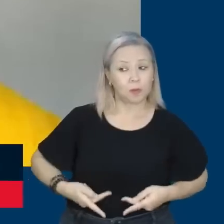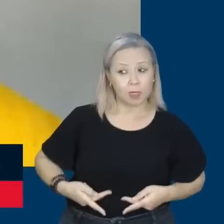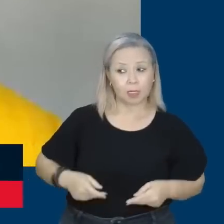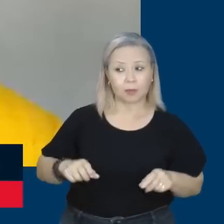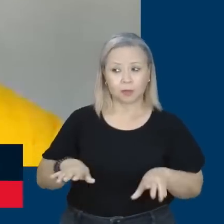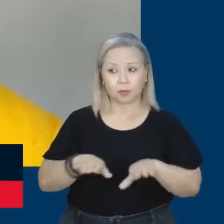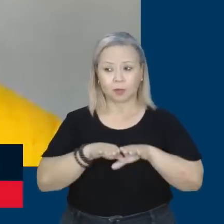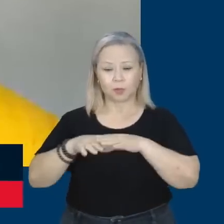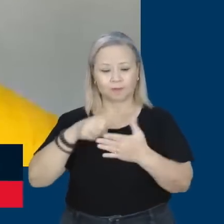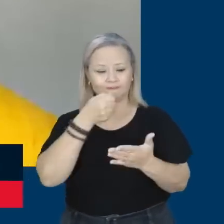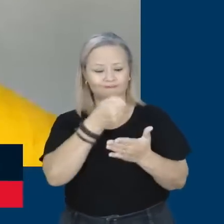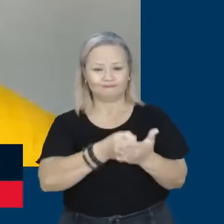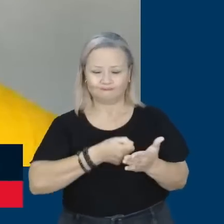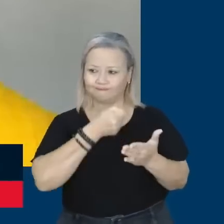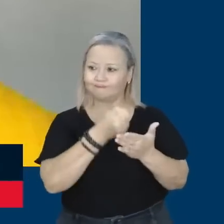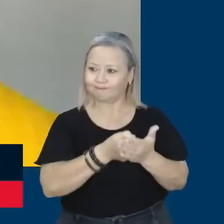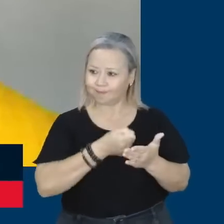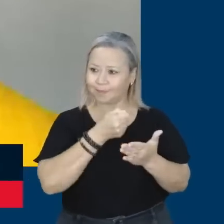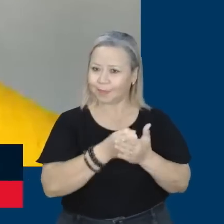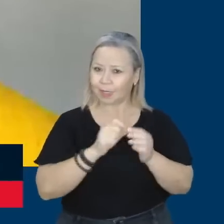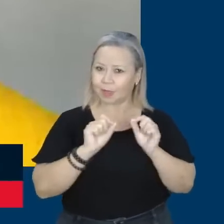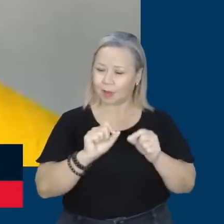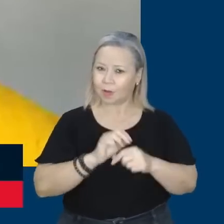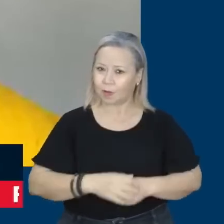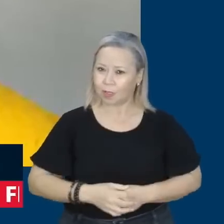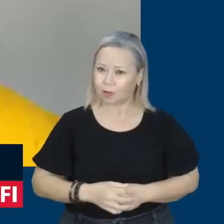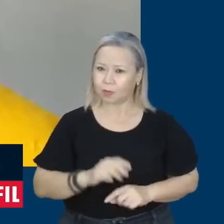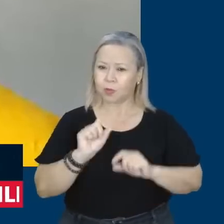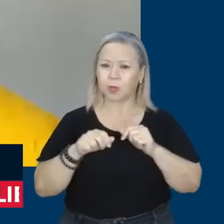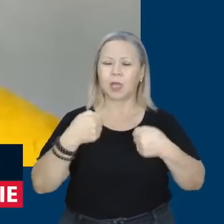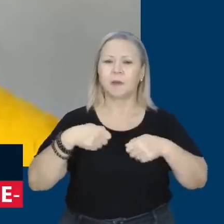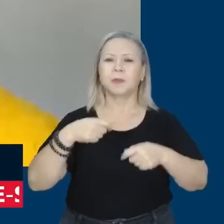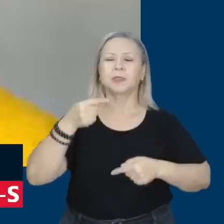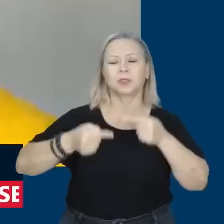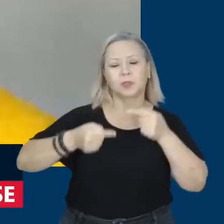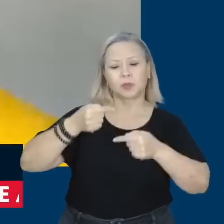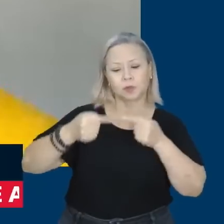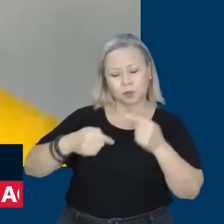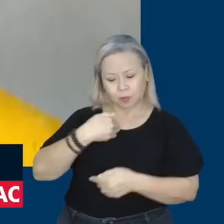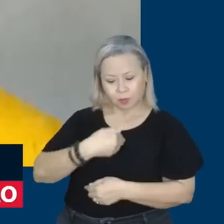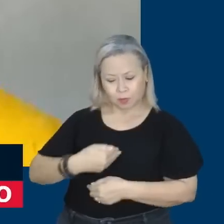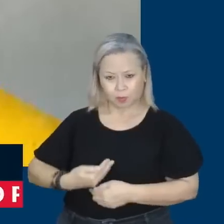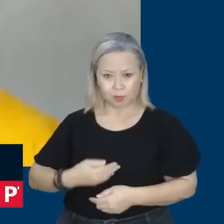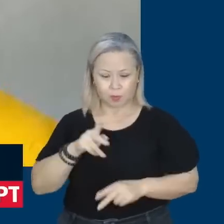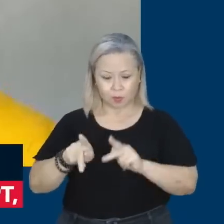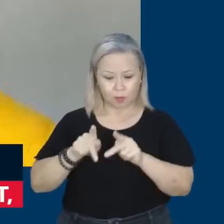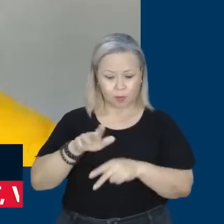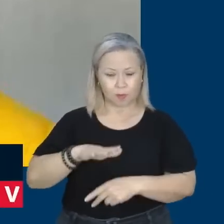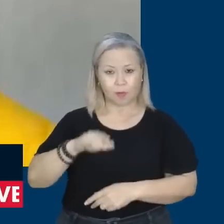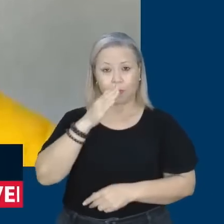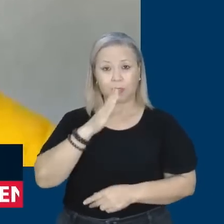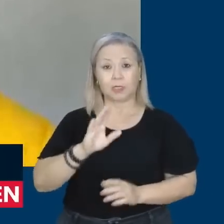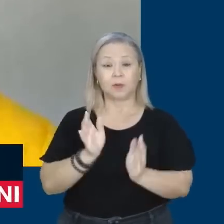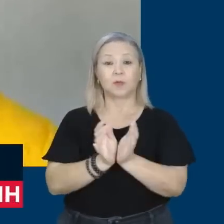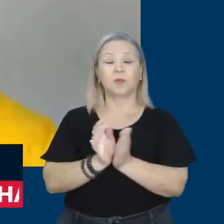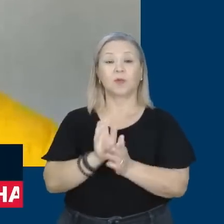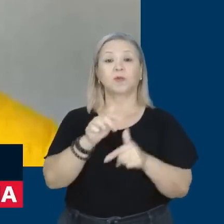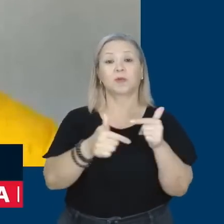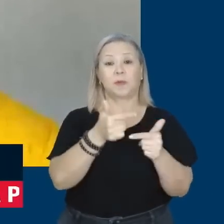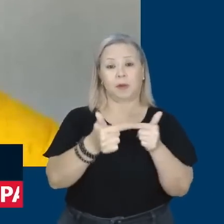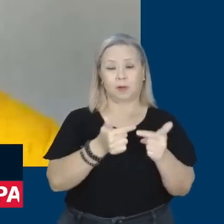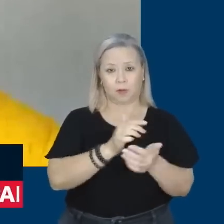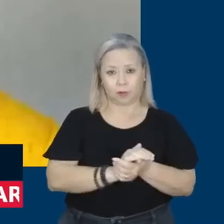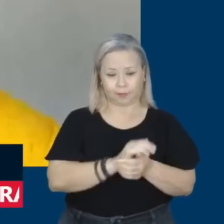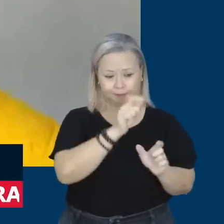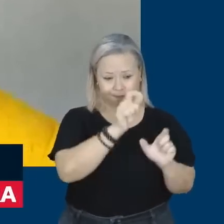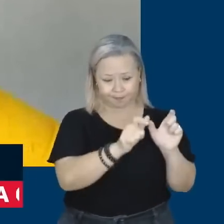com a luta do senti no que precisa de política pública para o povo brasileiro e para a classe trabalhadora. A